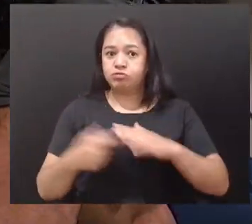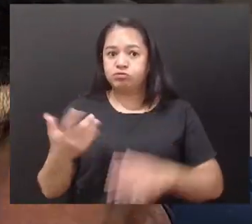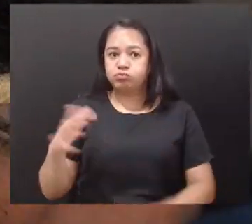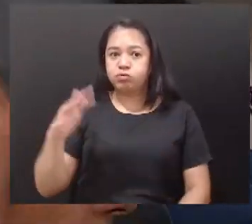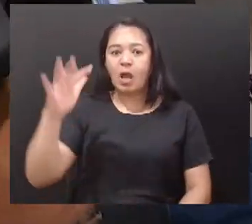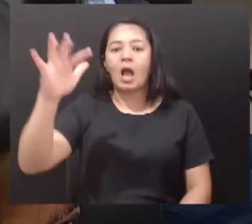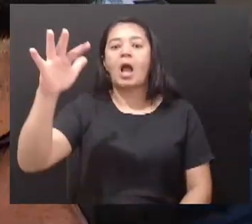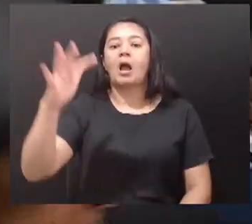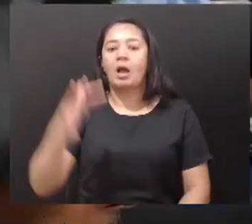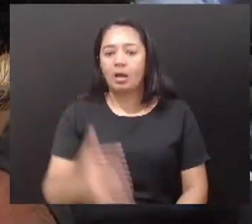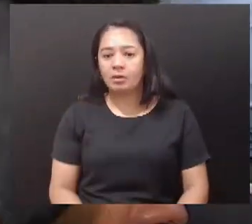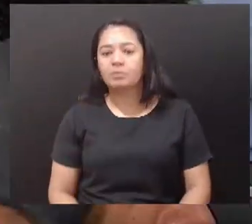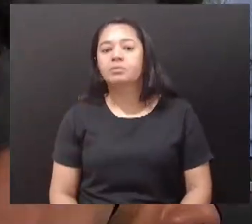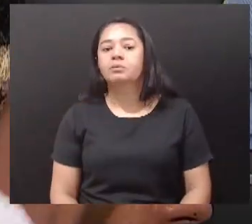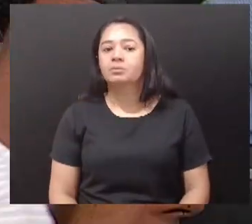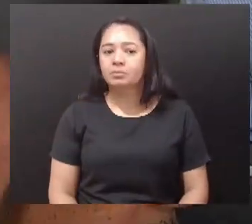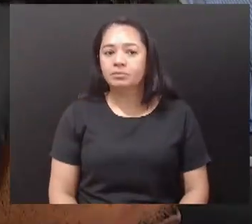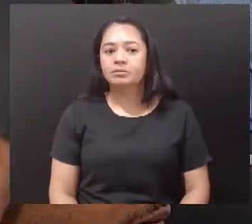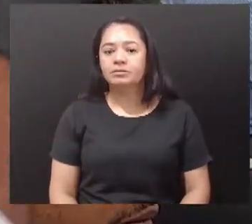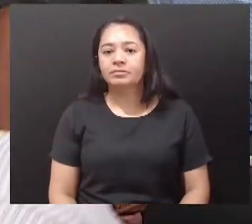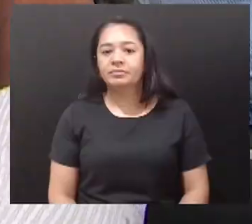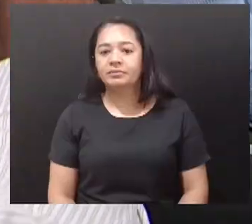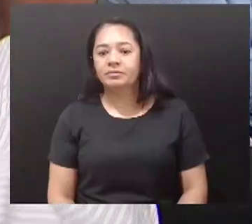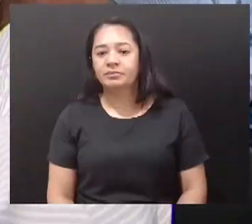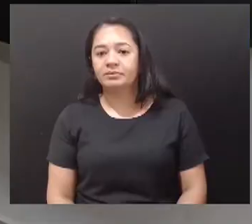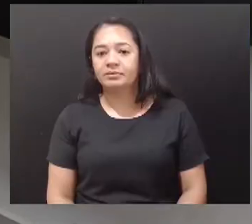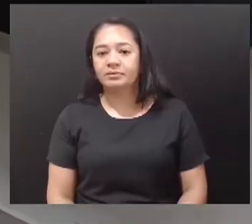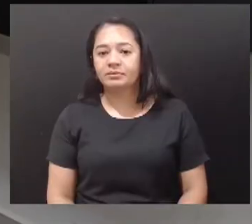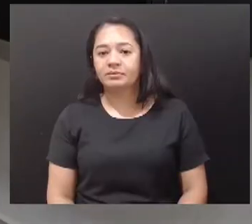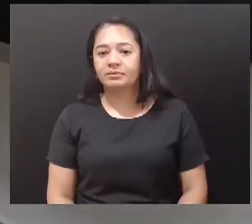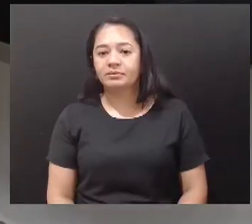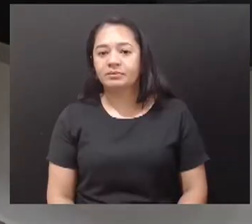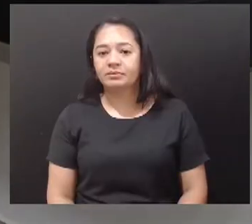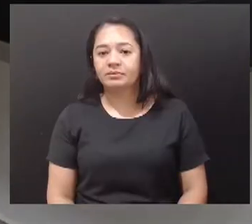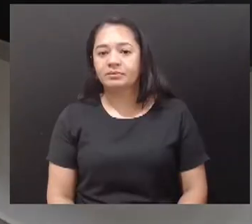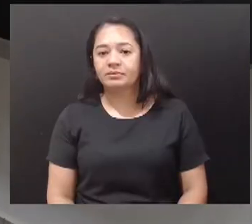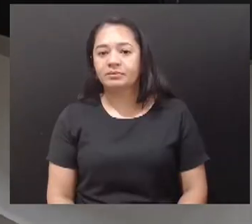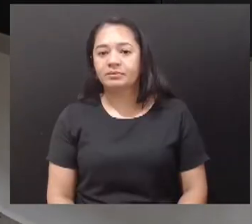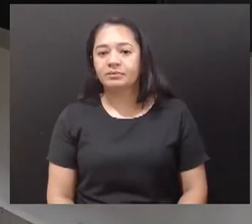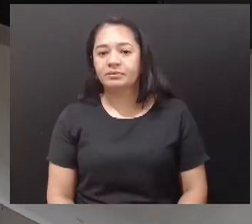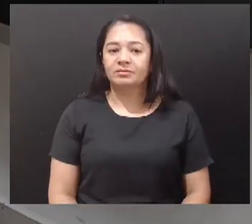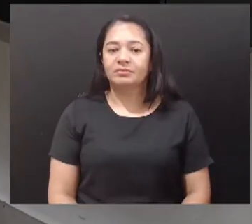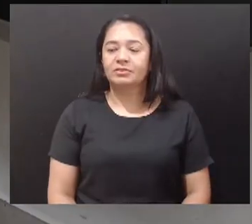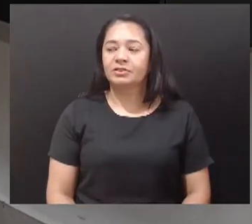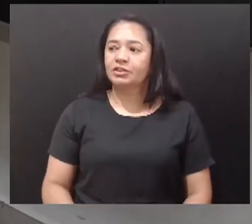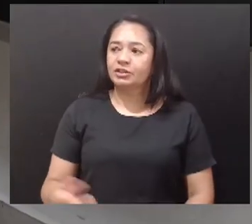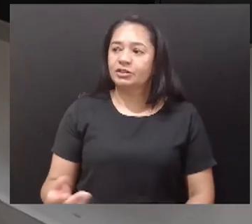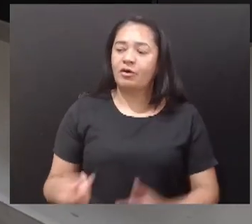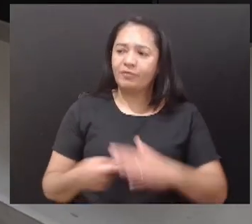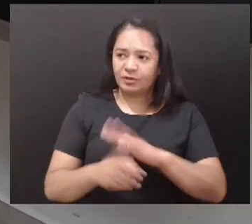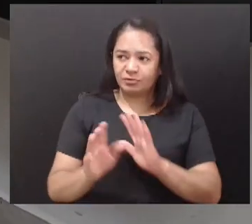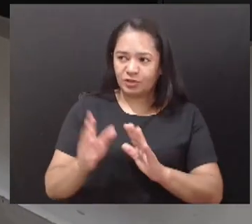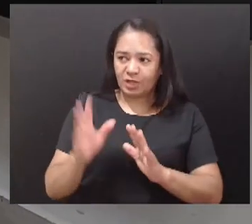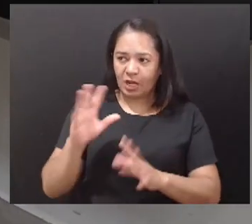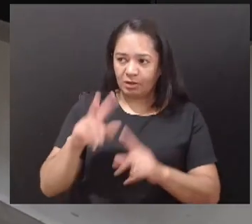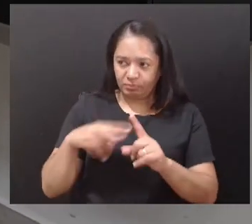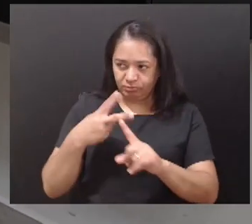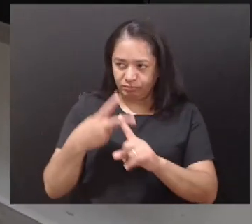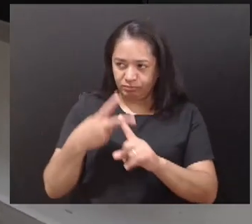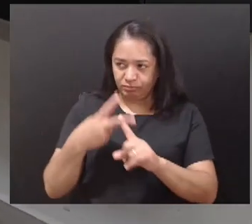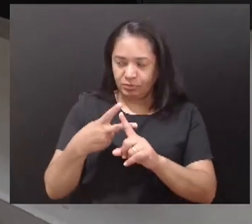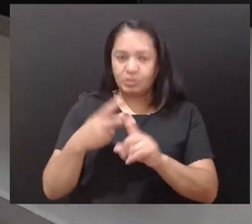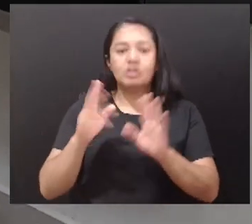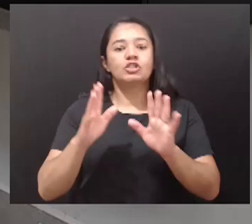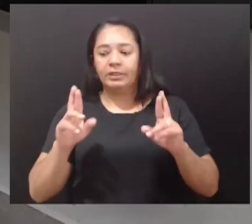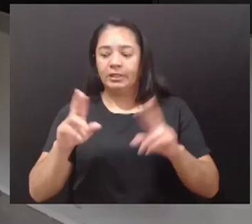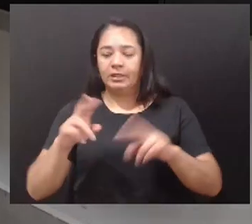Sim. Você E já graças a conseguiu ela, esse investimento de volta? E graças a ela já. Graças a ela, nós conseguimos montar esse salão aqui.